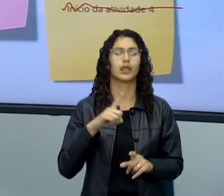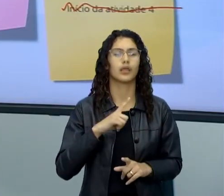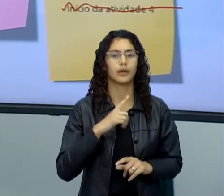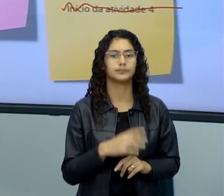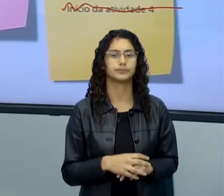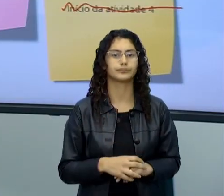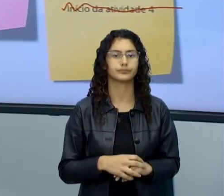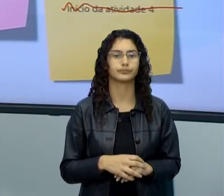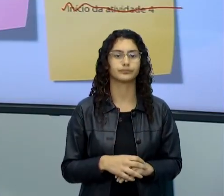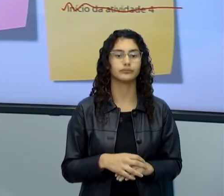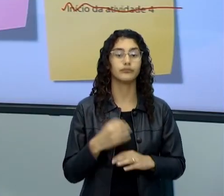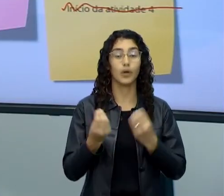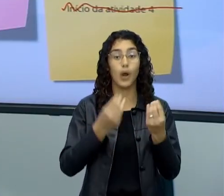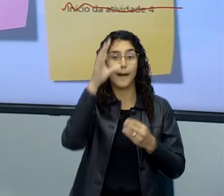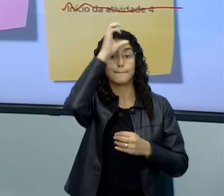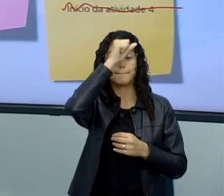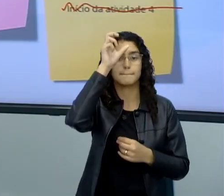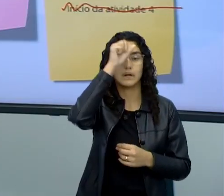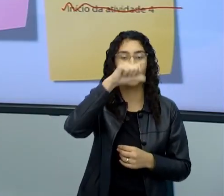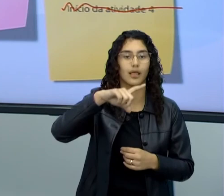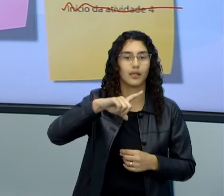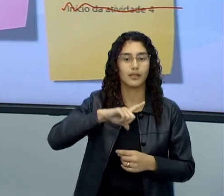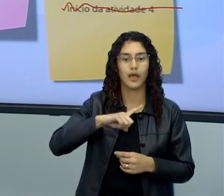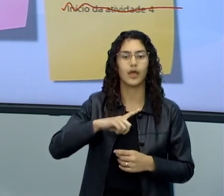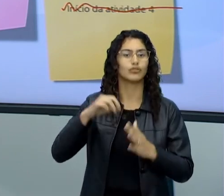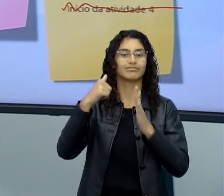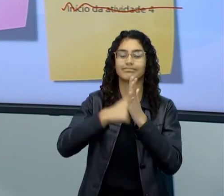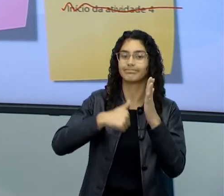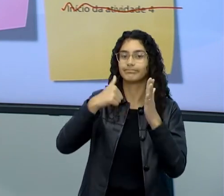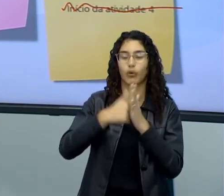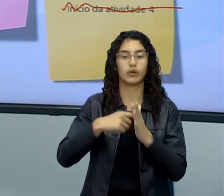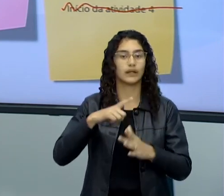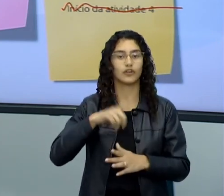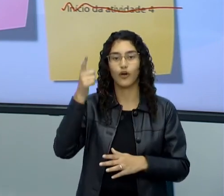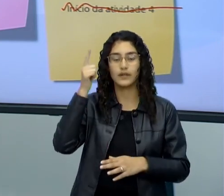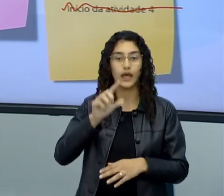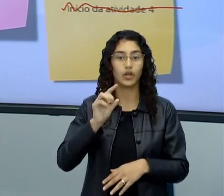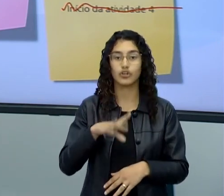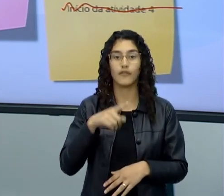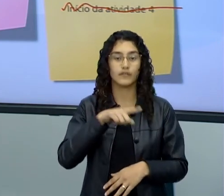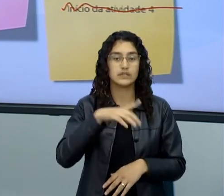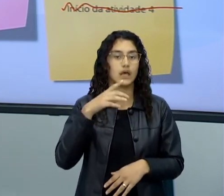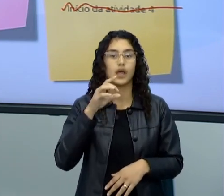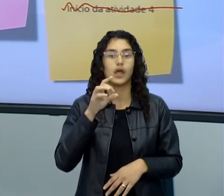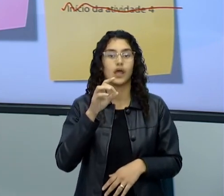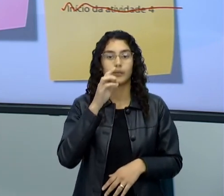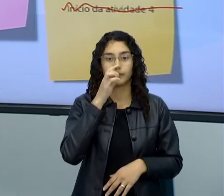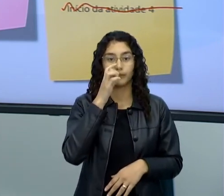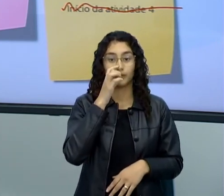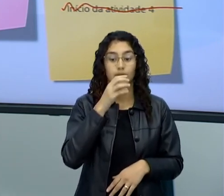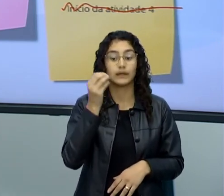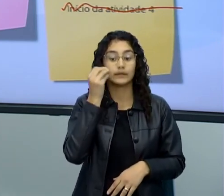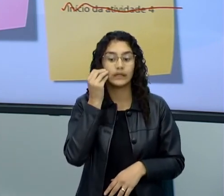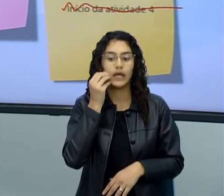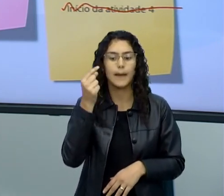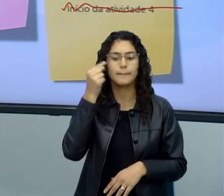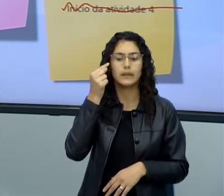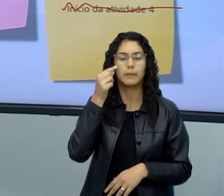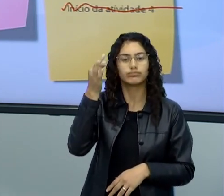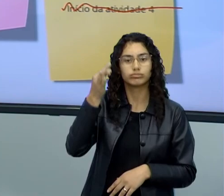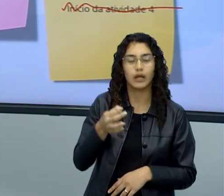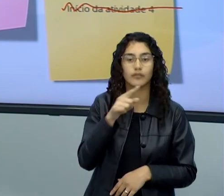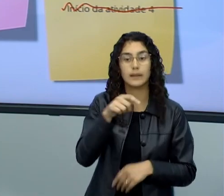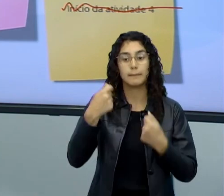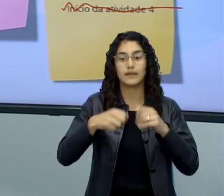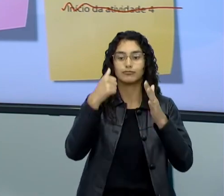você aprende algo, quando você não luta a respeito, quando você não basta você apenas ter consciência de algo, você